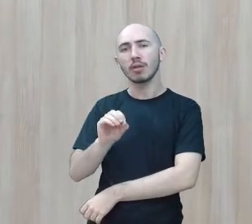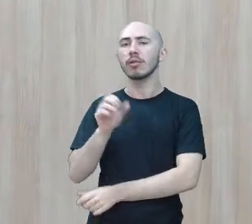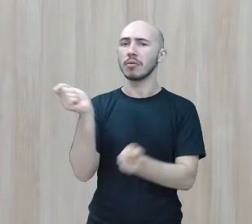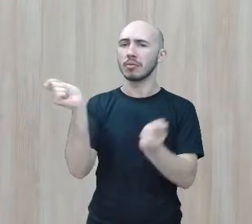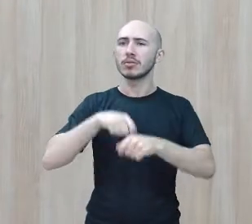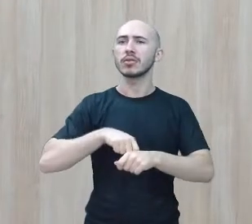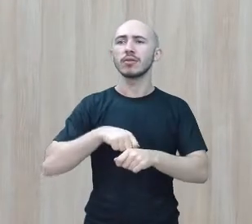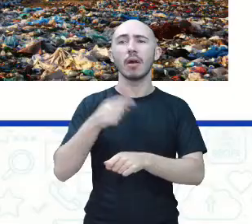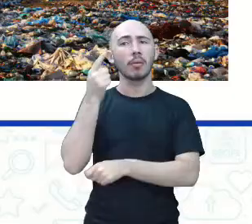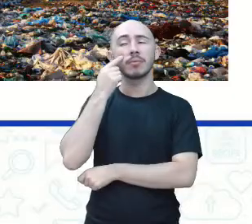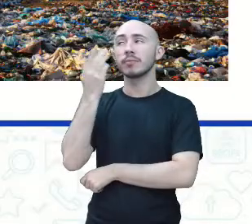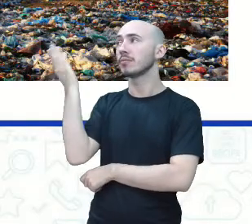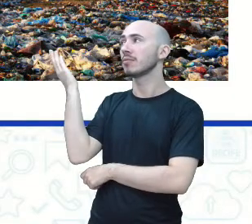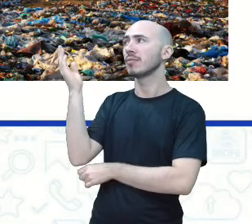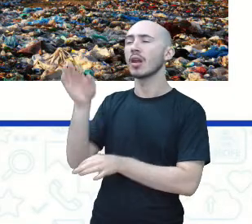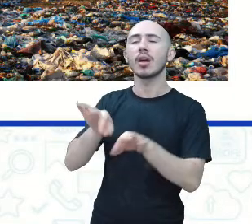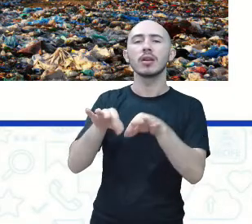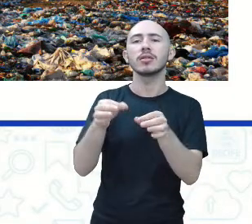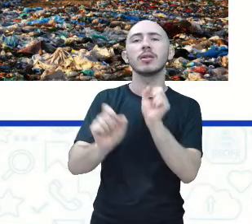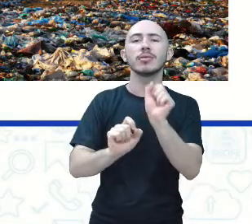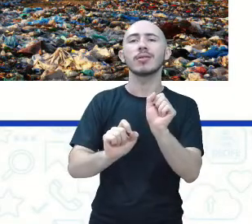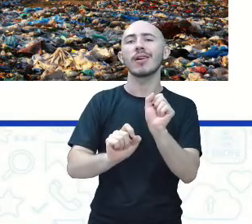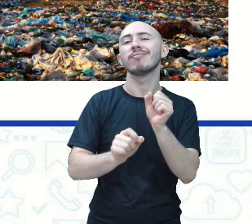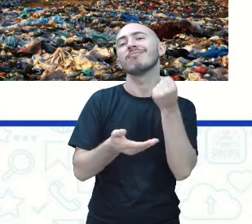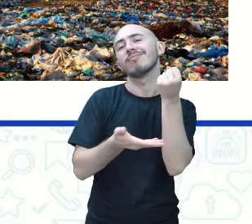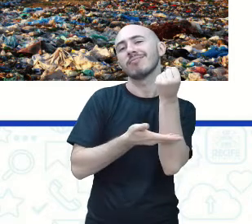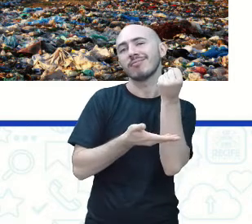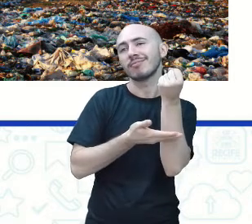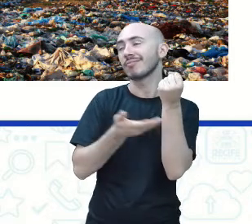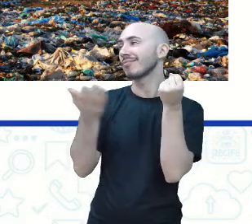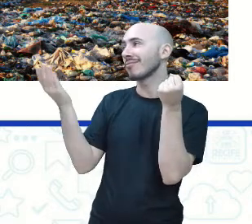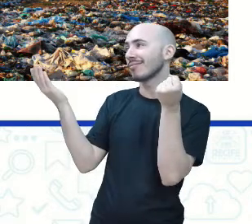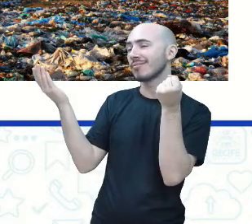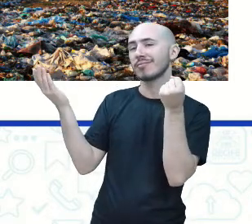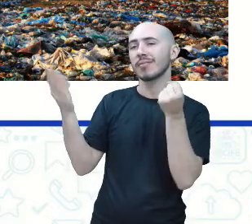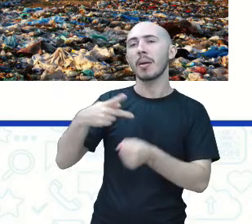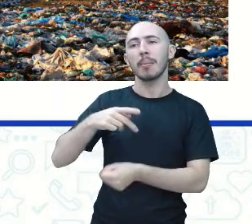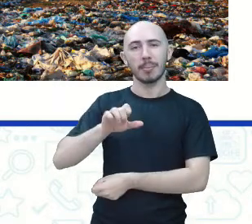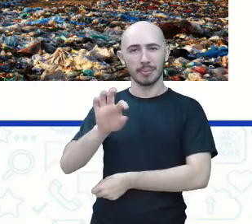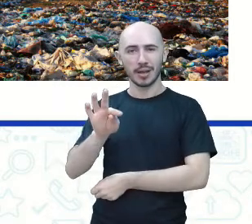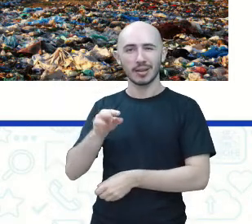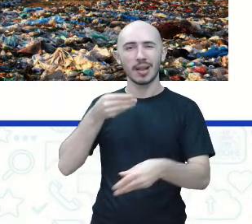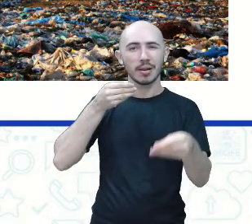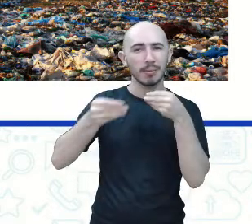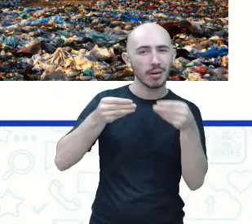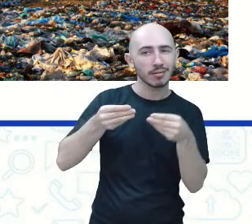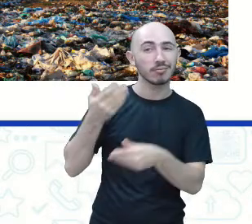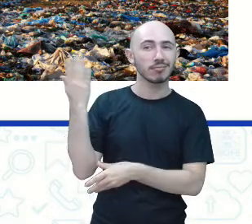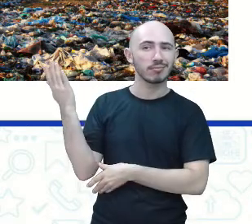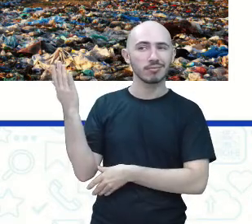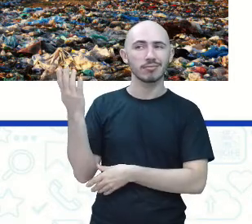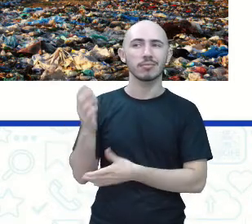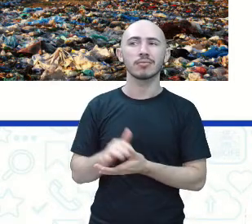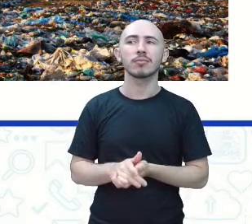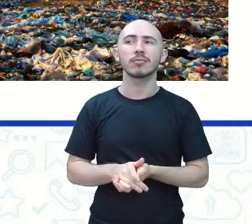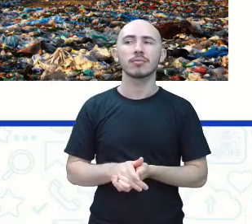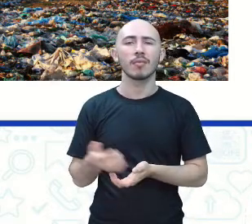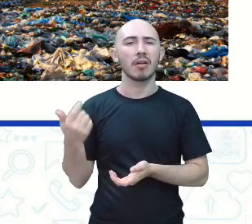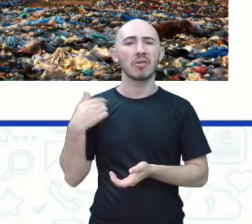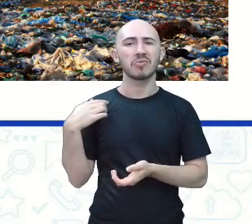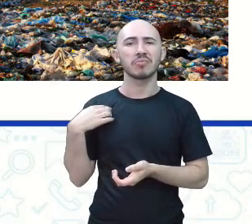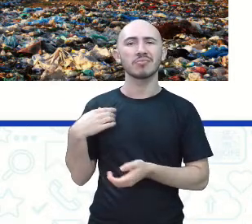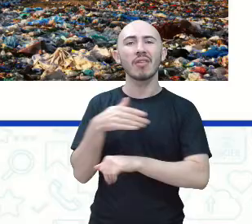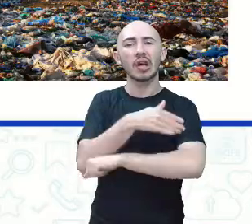simples, ó, uma garrafinha PET. E aí eu lembro a vocês que, às vezes a gente... Ah, professora, eu joguei na